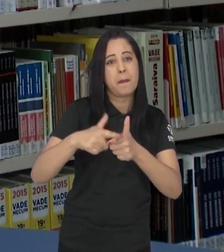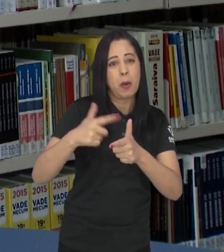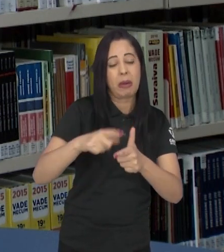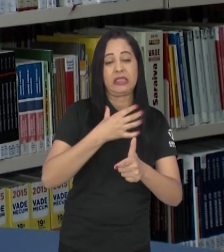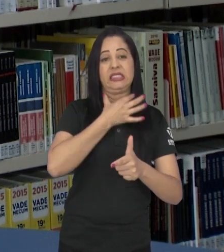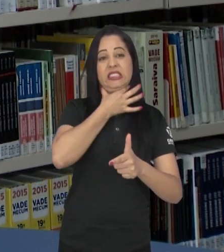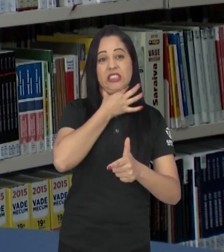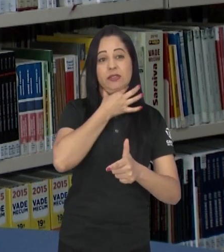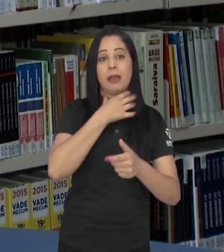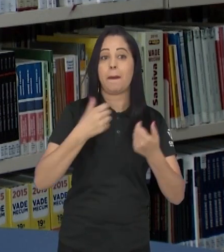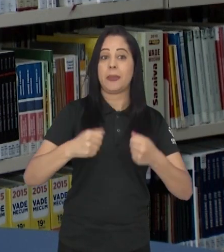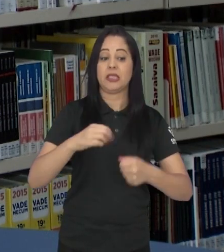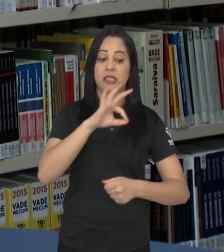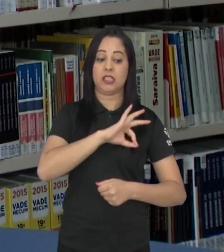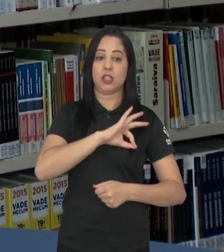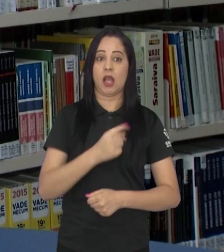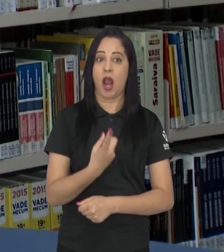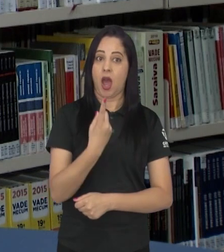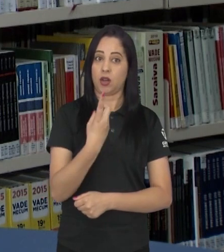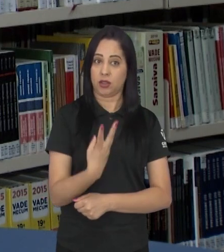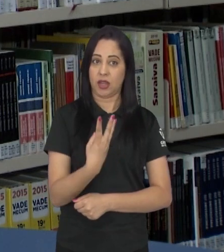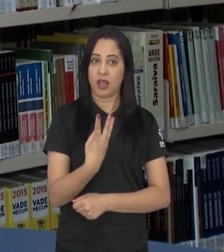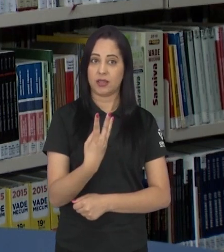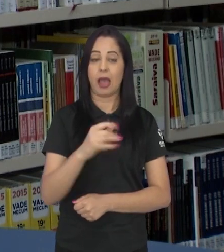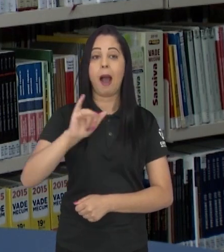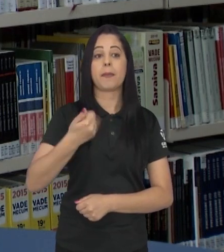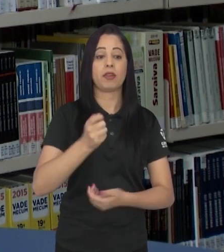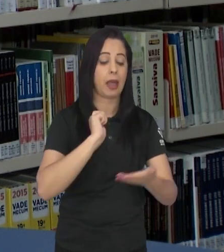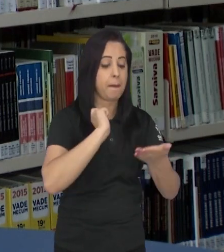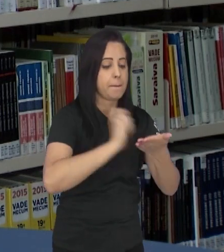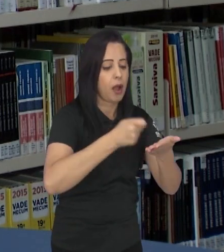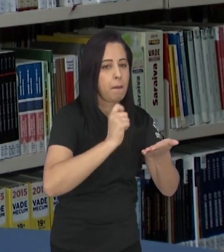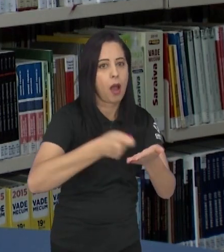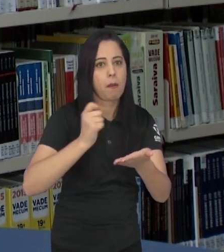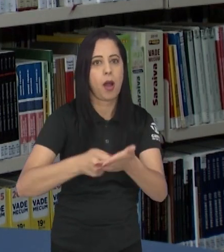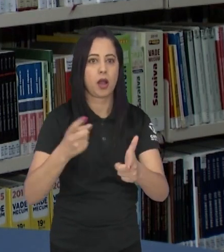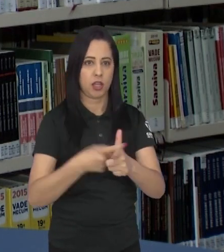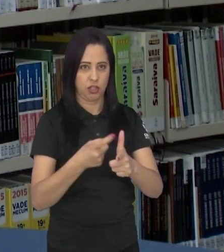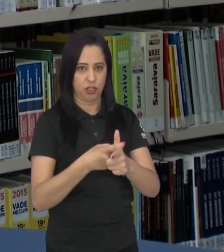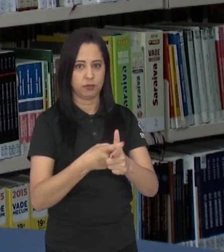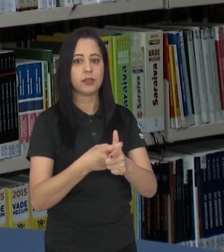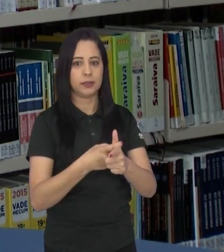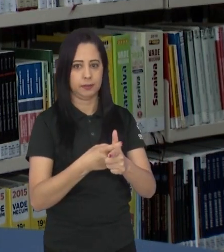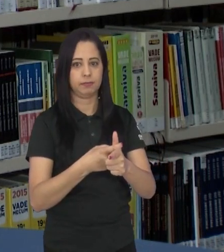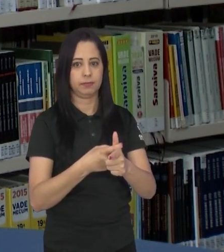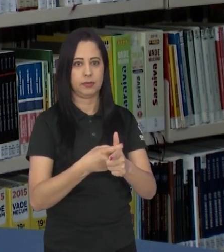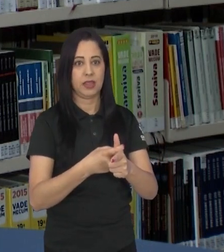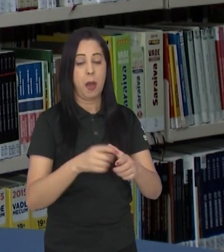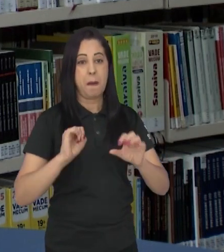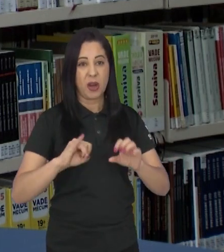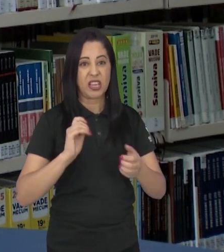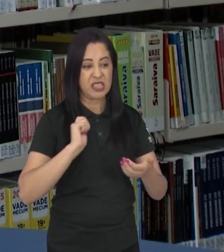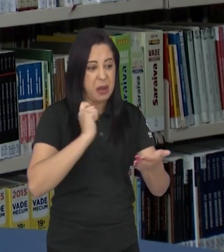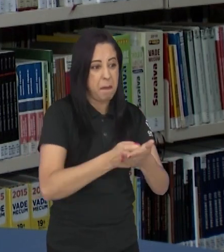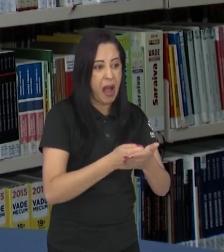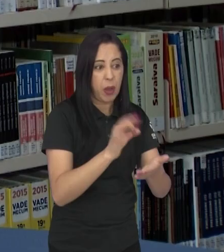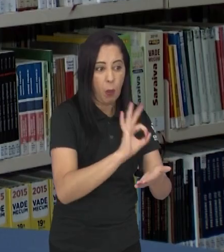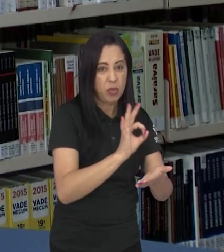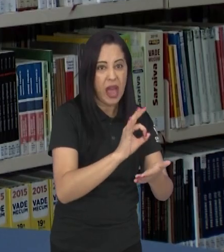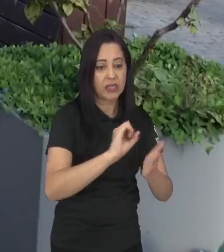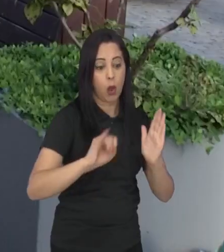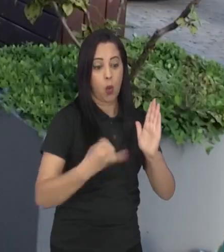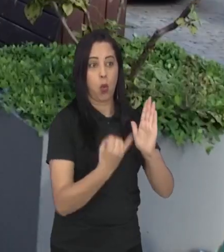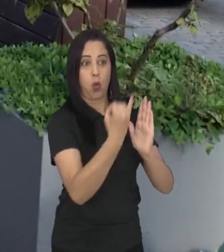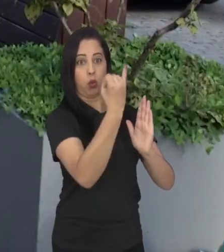que tem que aproveitar esse 13º e quitar essas dívidas, porque se ele está pagando dívida, ele está pagando